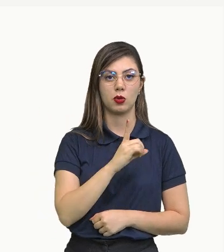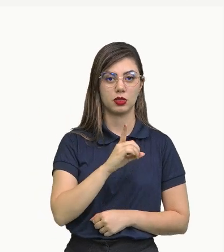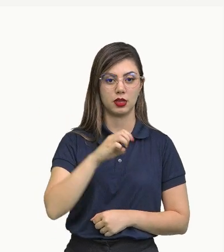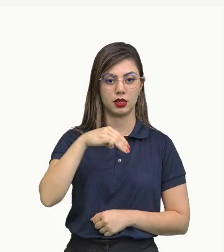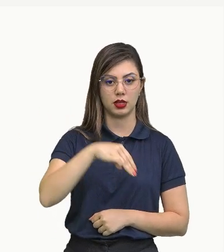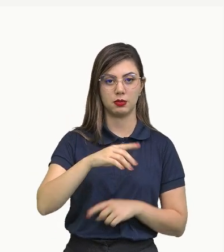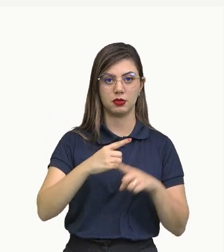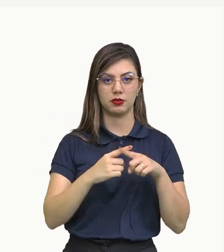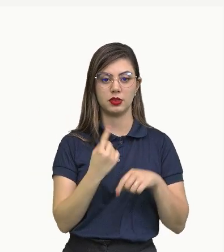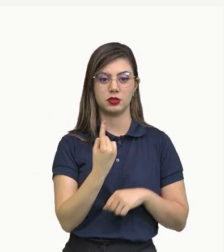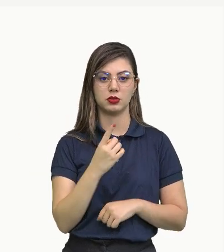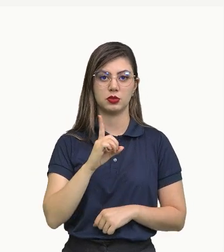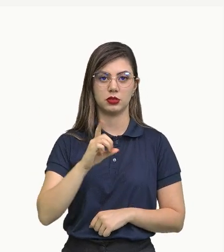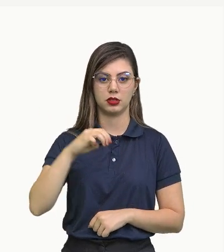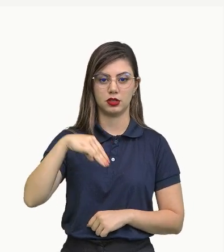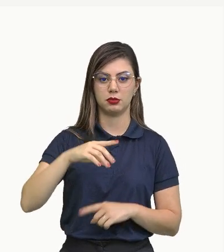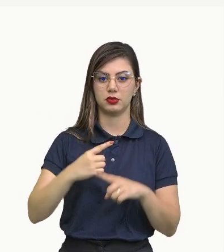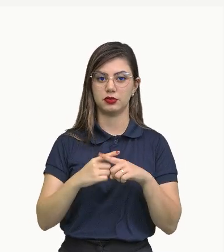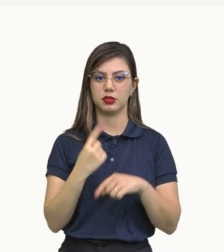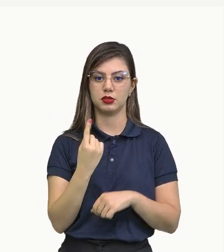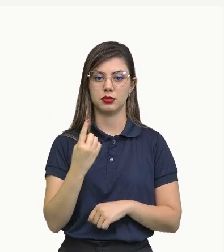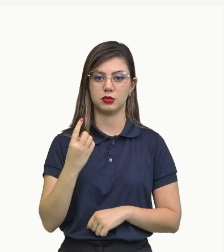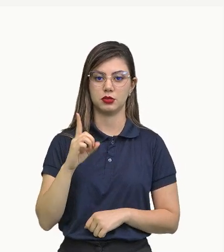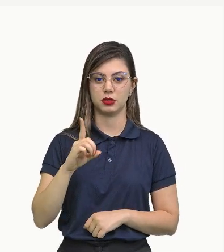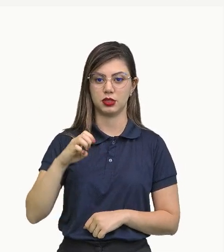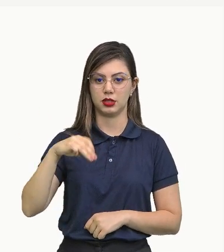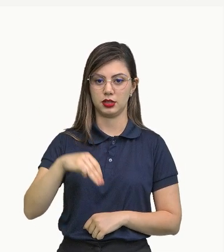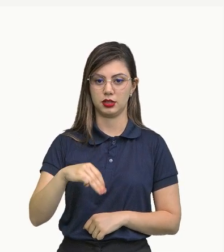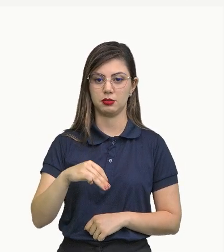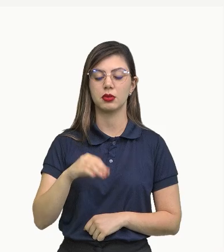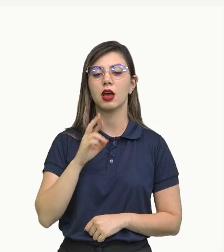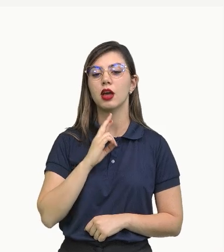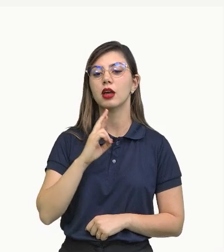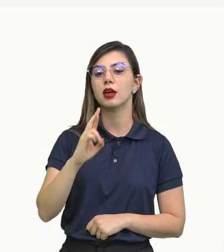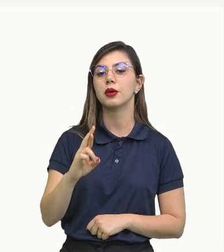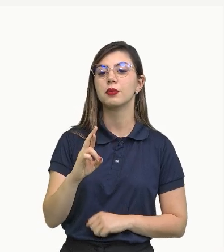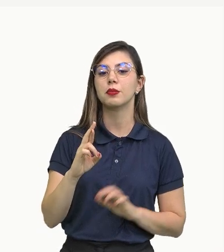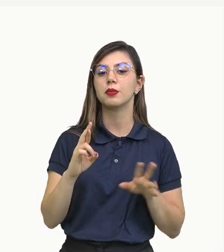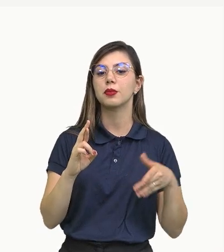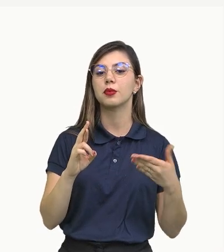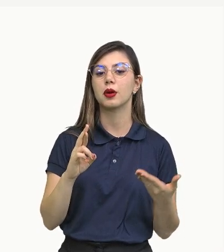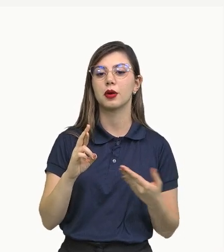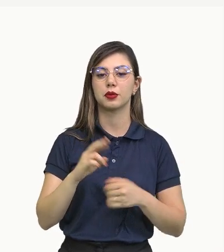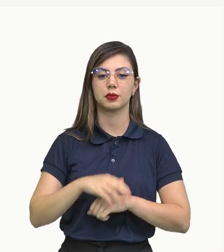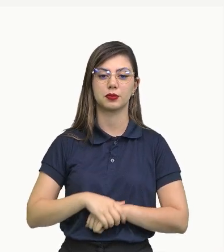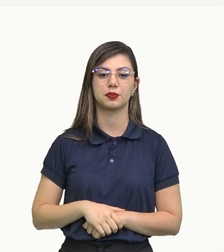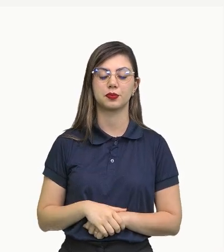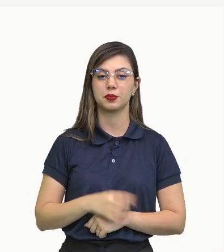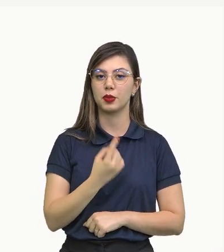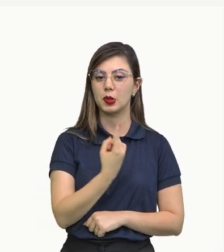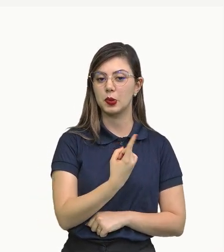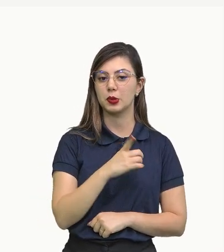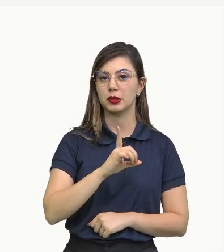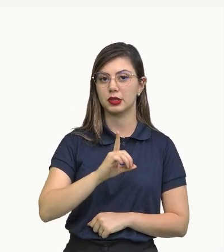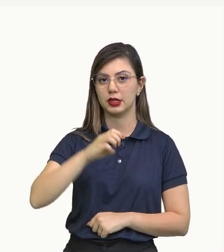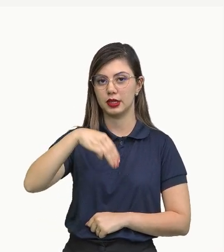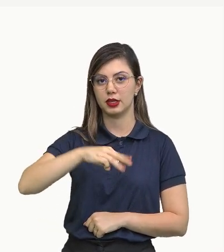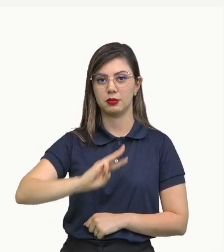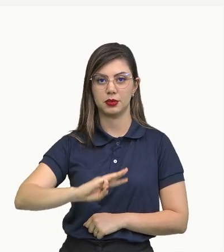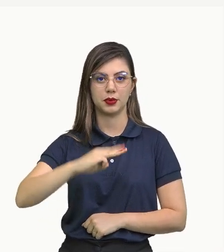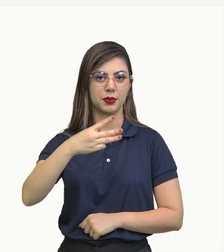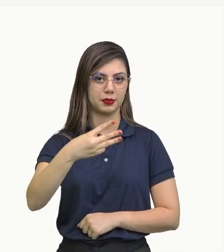1 decímetro multiplicado por 1 decímetro, que o resultado vai ser 1 decímetro